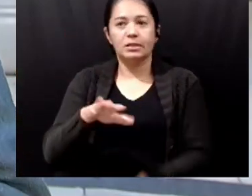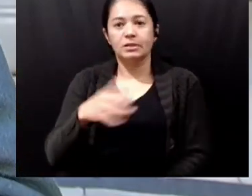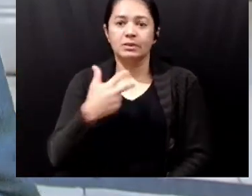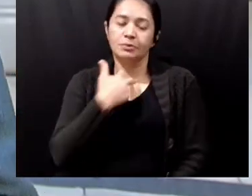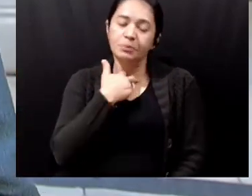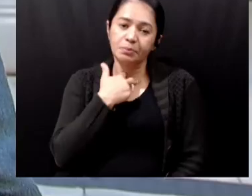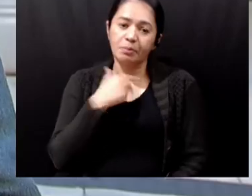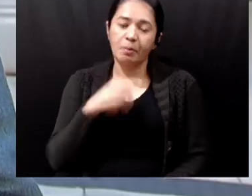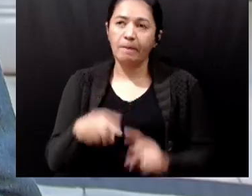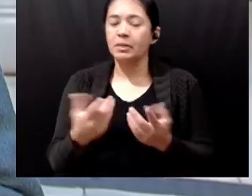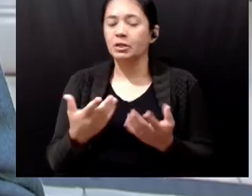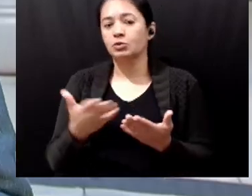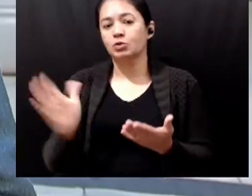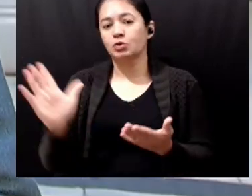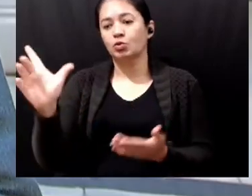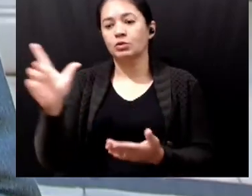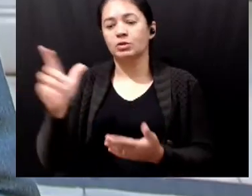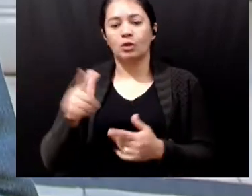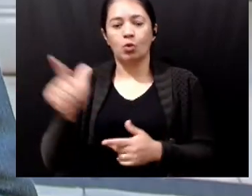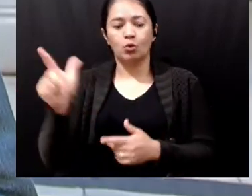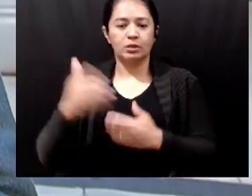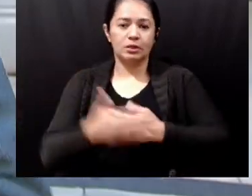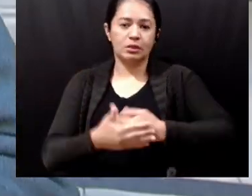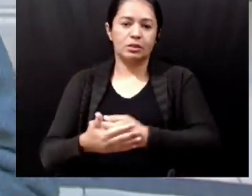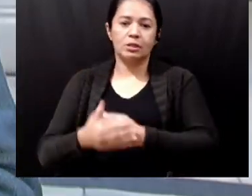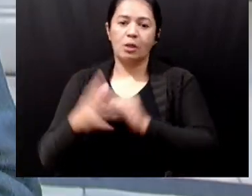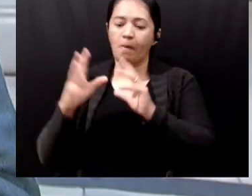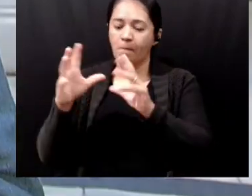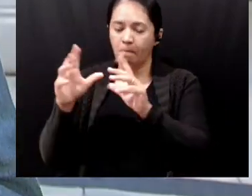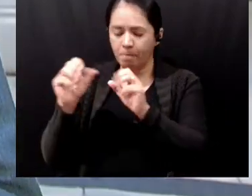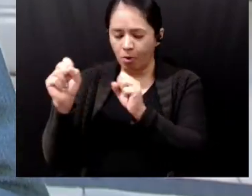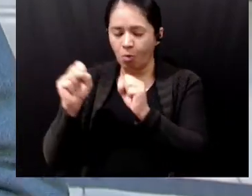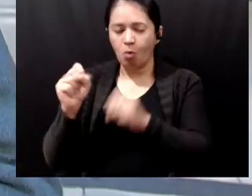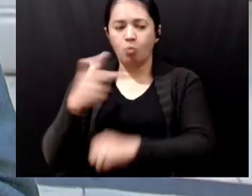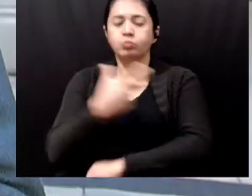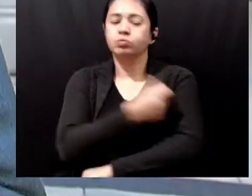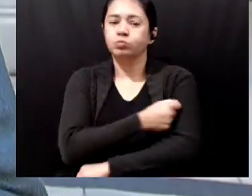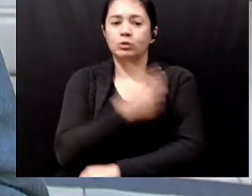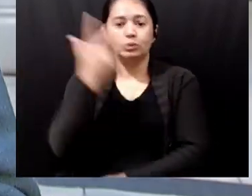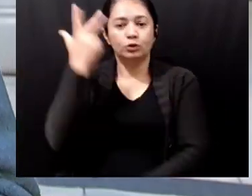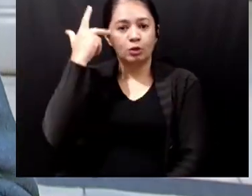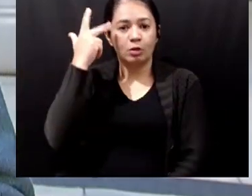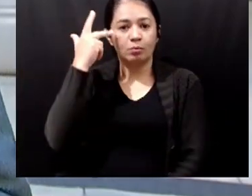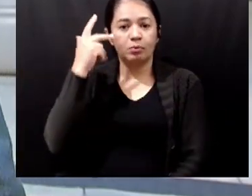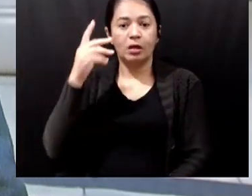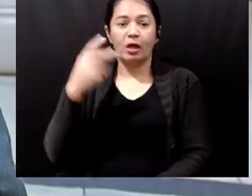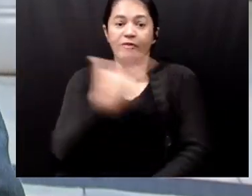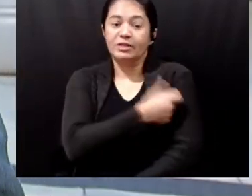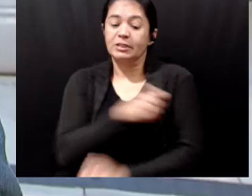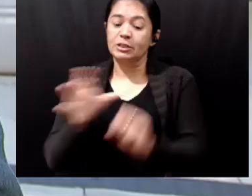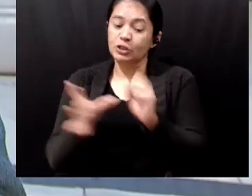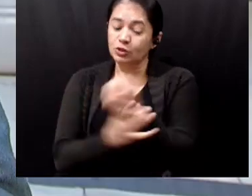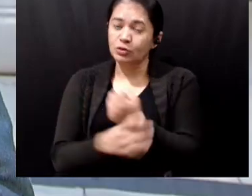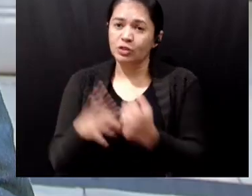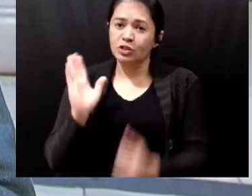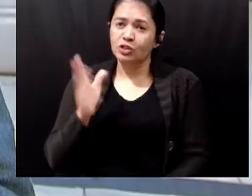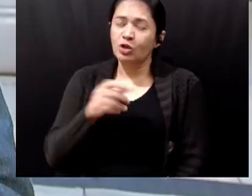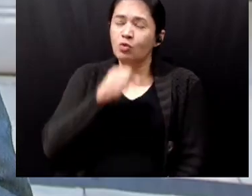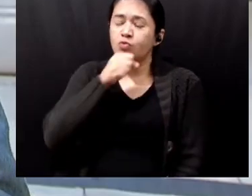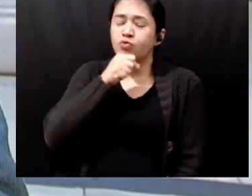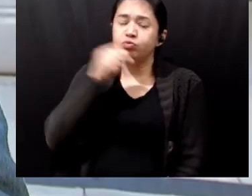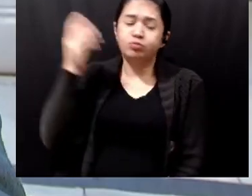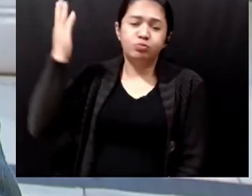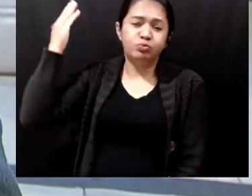não tem nenhuma contraindicação. Ela é uma vacina bastante segura, antiga também, né? A gente usa ela há muito tempo,